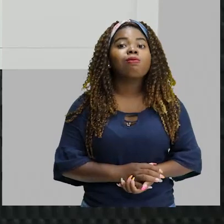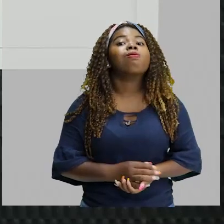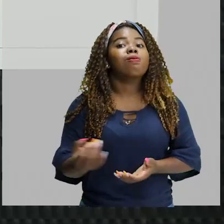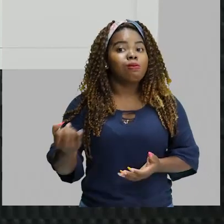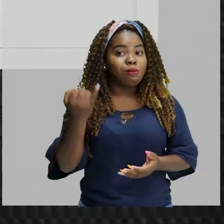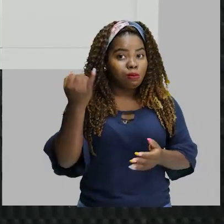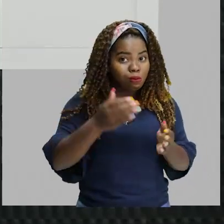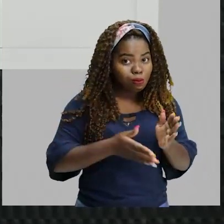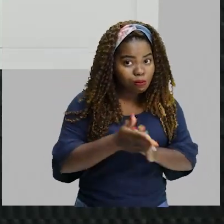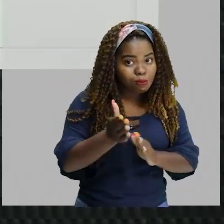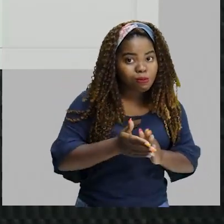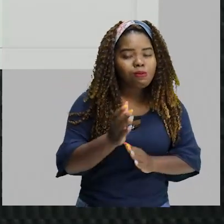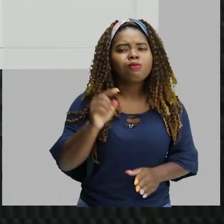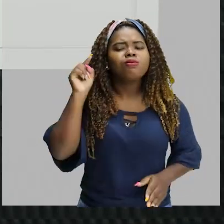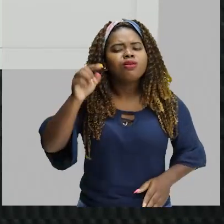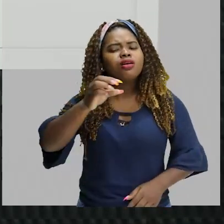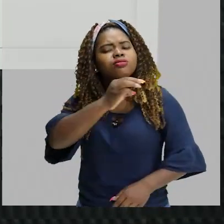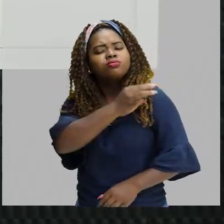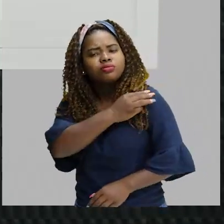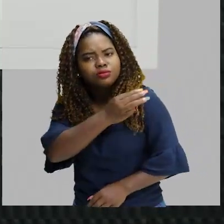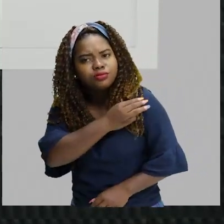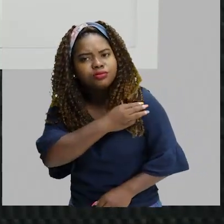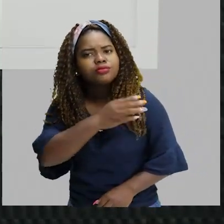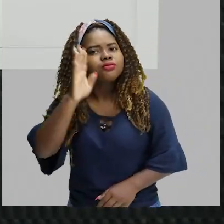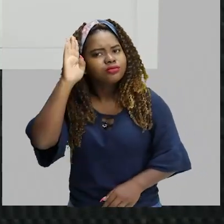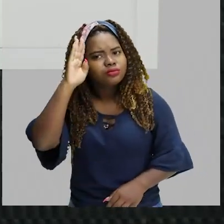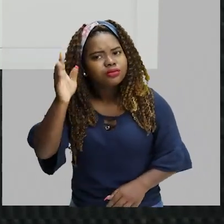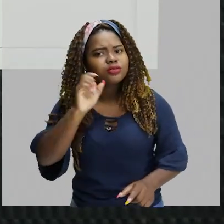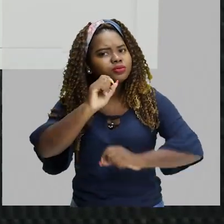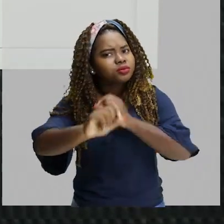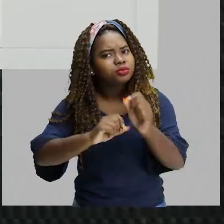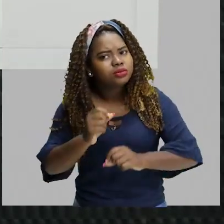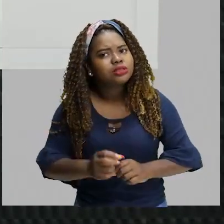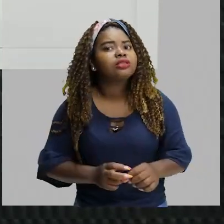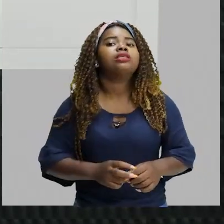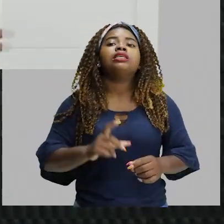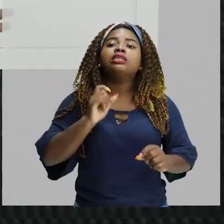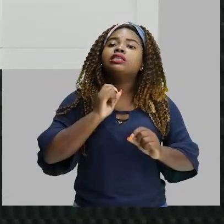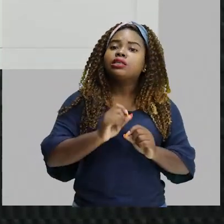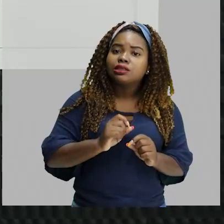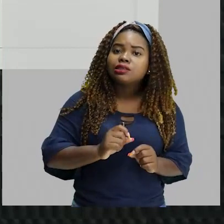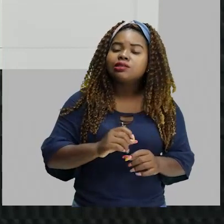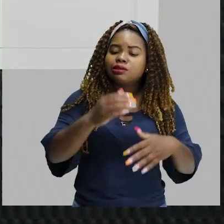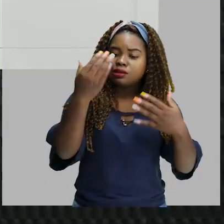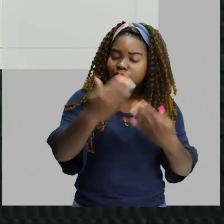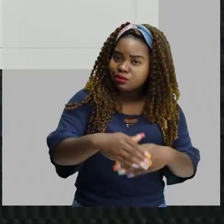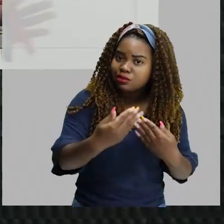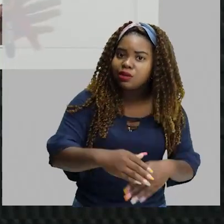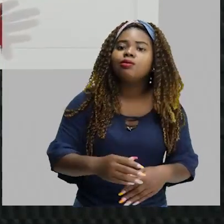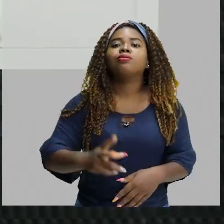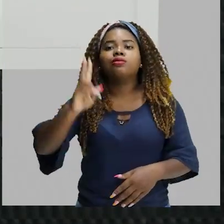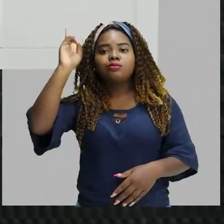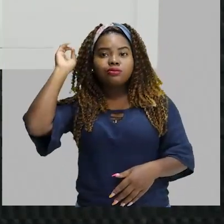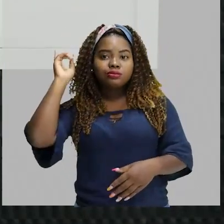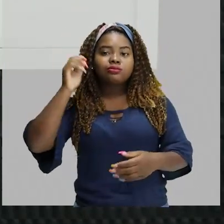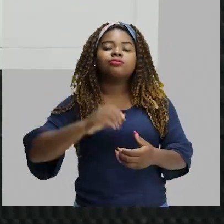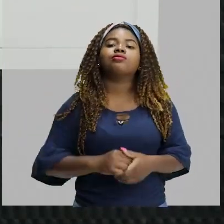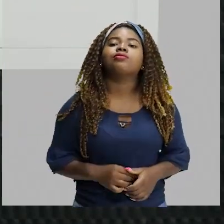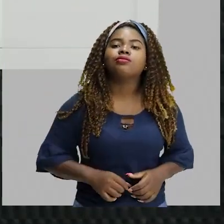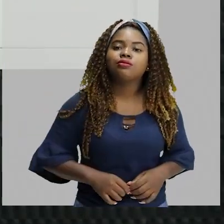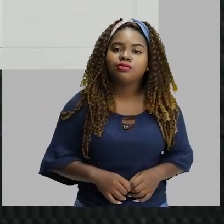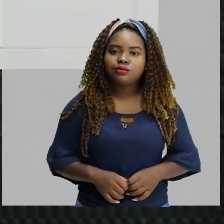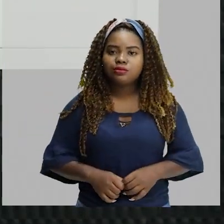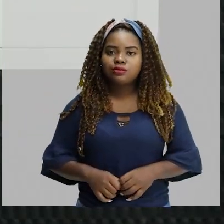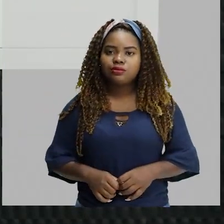importante. Você que é do terceiro ano, principalmente que vai fazer o vestibular, ou você que quer treinar o vestibular, ou quer responder, já começar